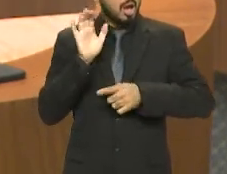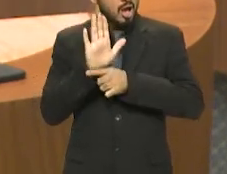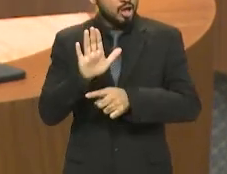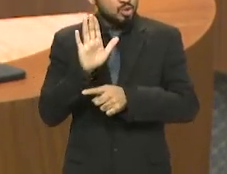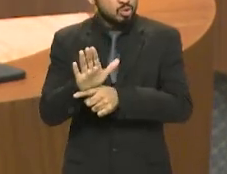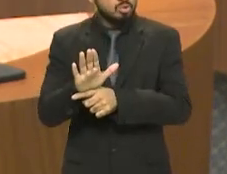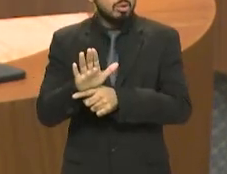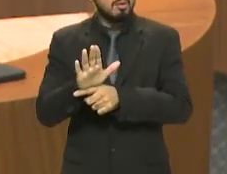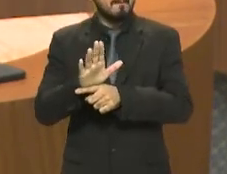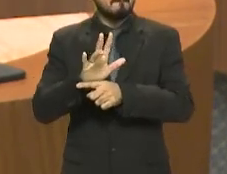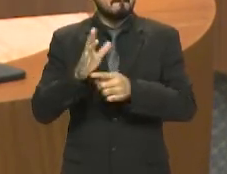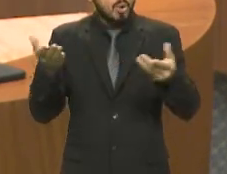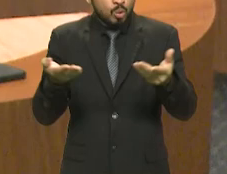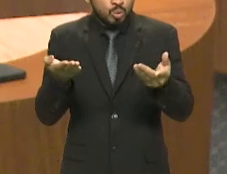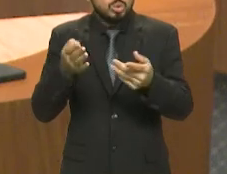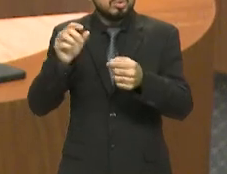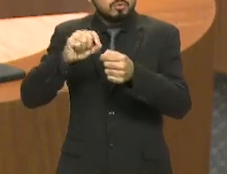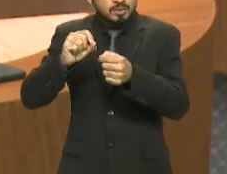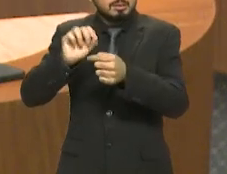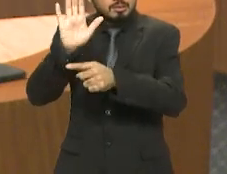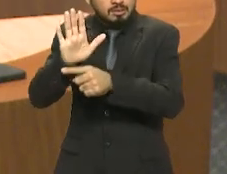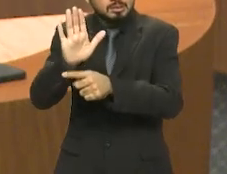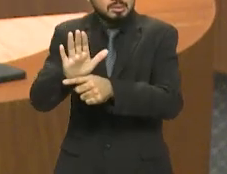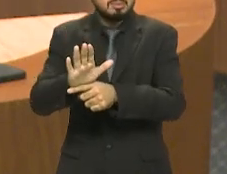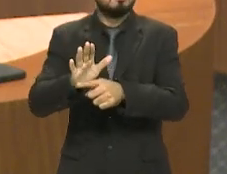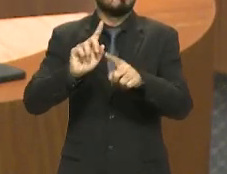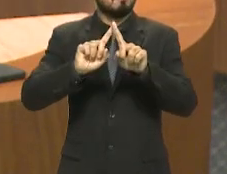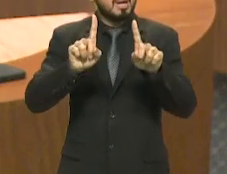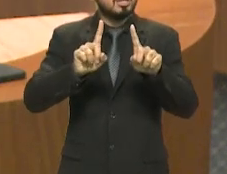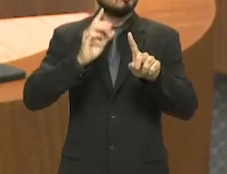mais, precisa do apoio de todos.